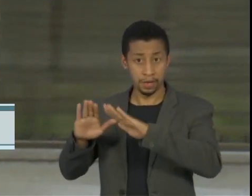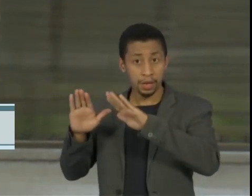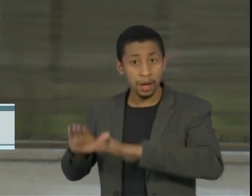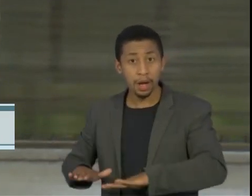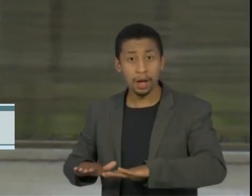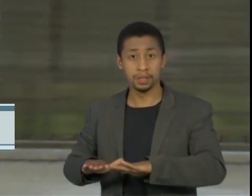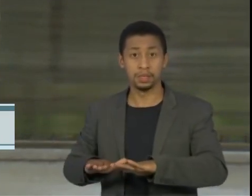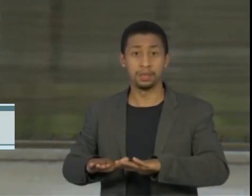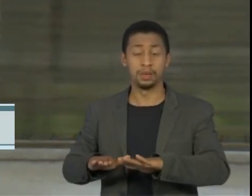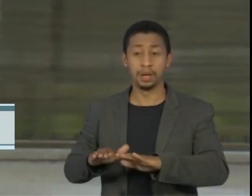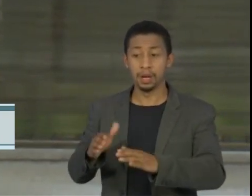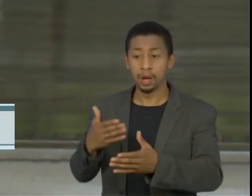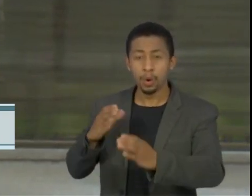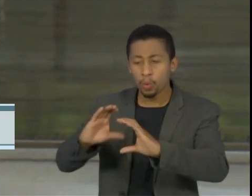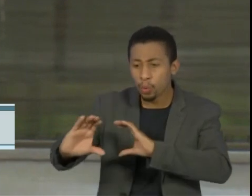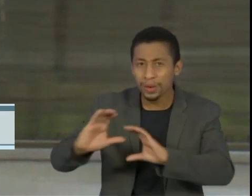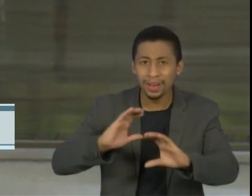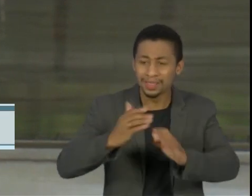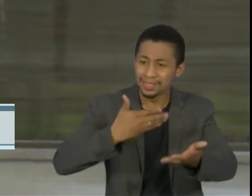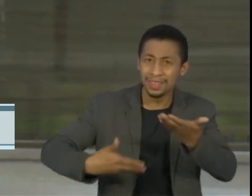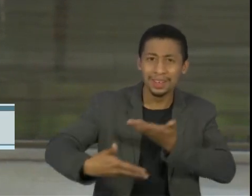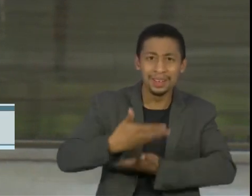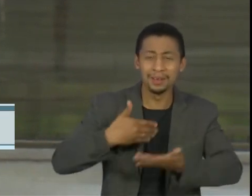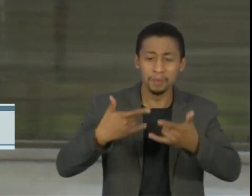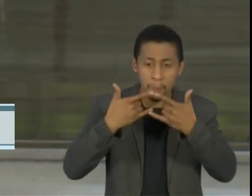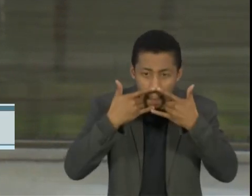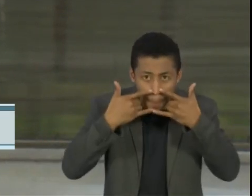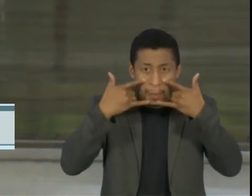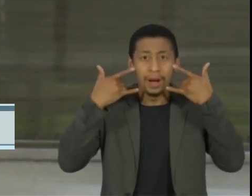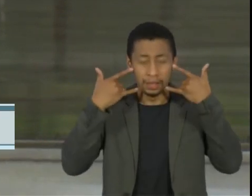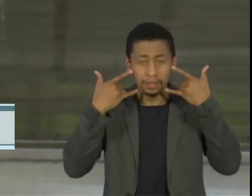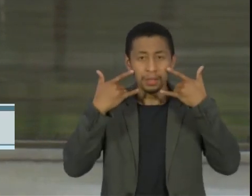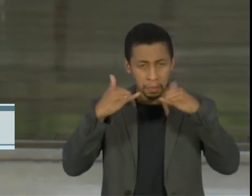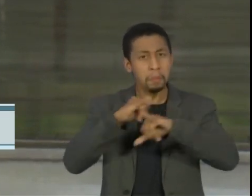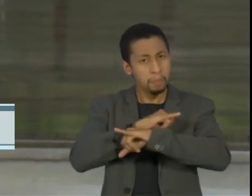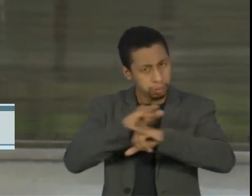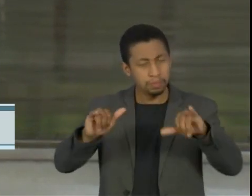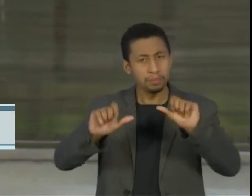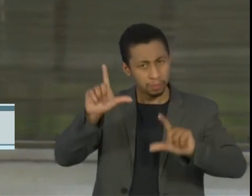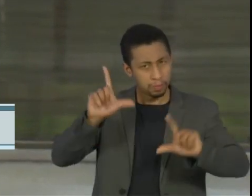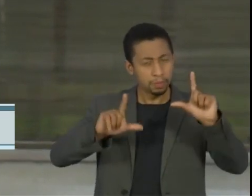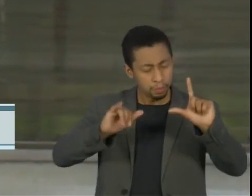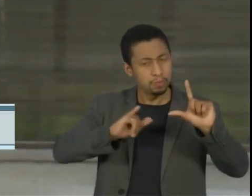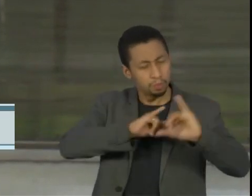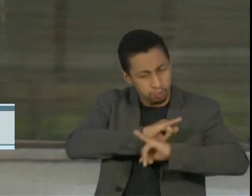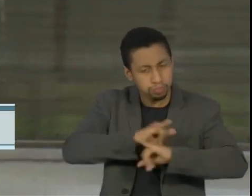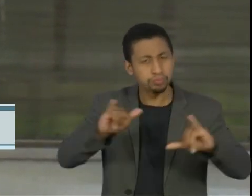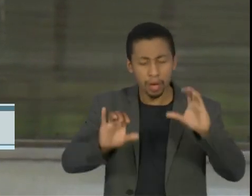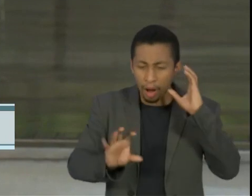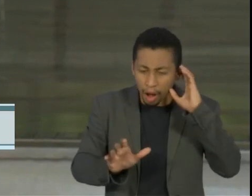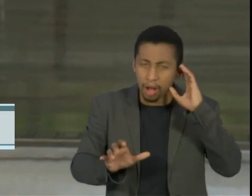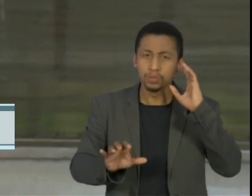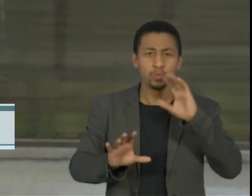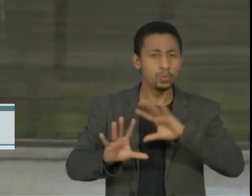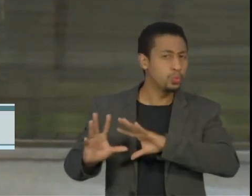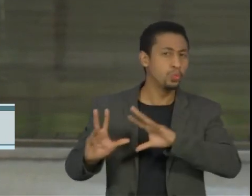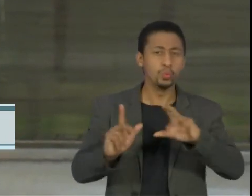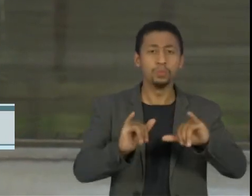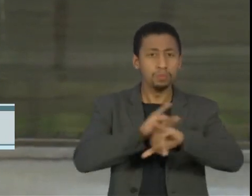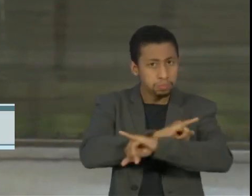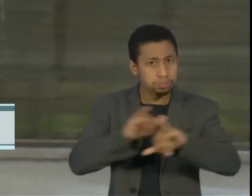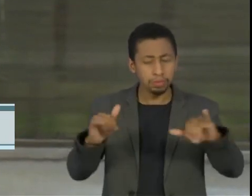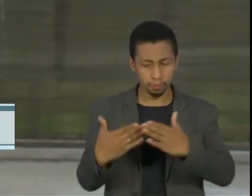máscaras. Comunicação numa pandemia tem um papel preponderante. O governo de São Paulo assumiu esta prerrogativa